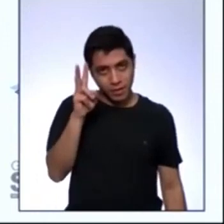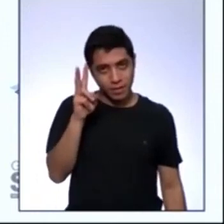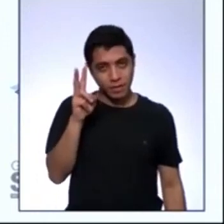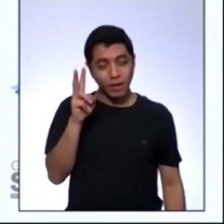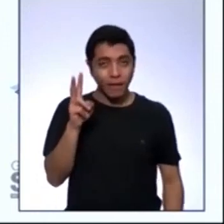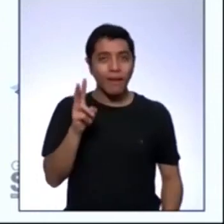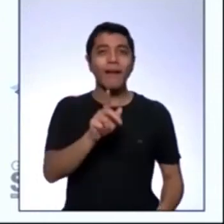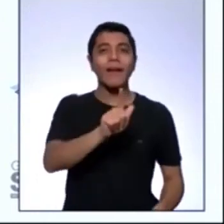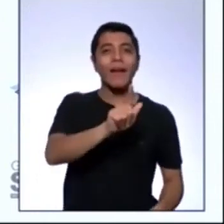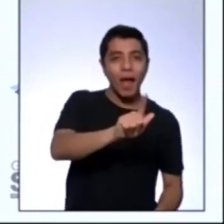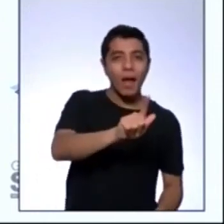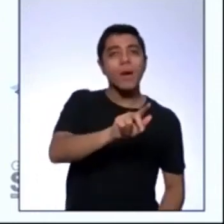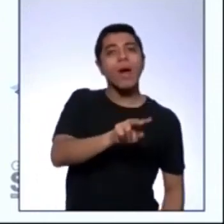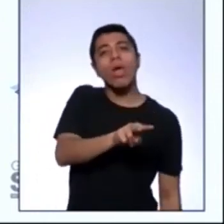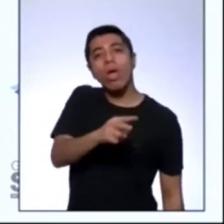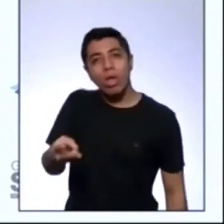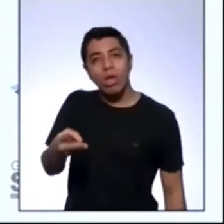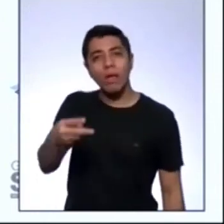para miligrama